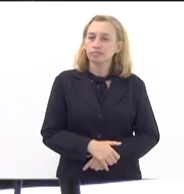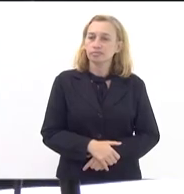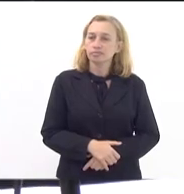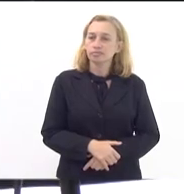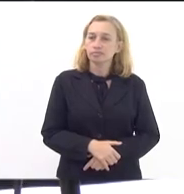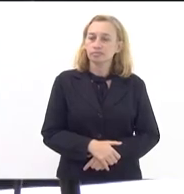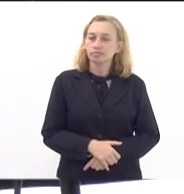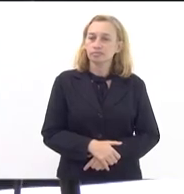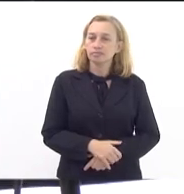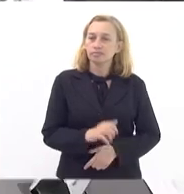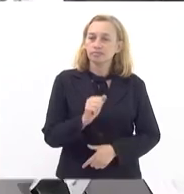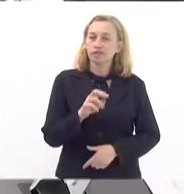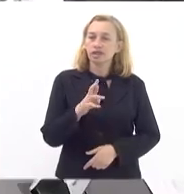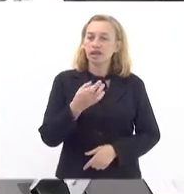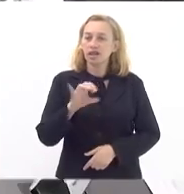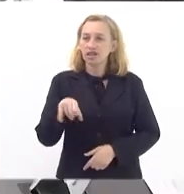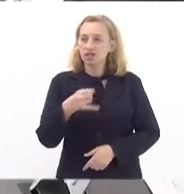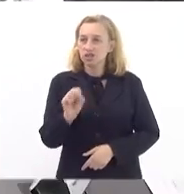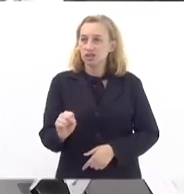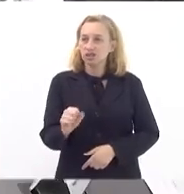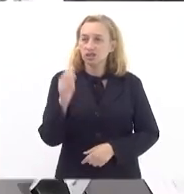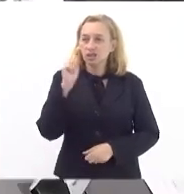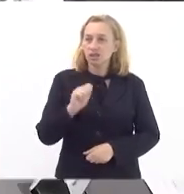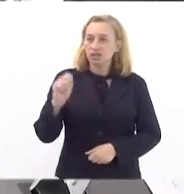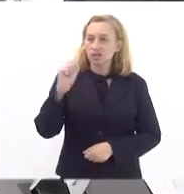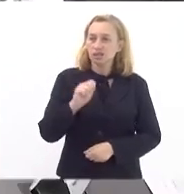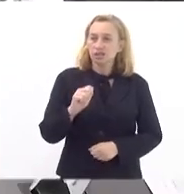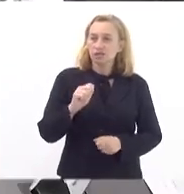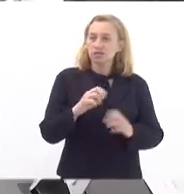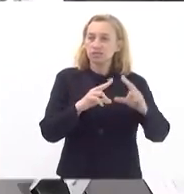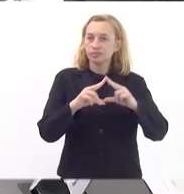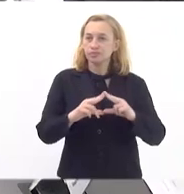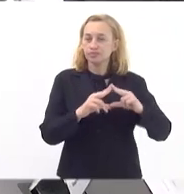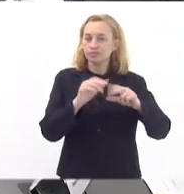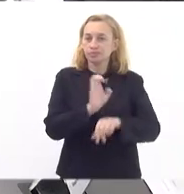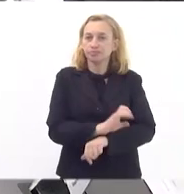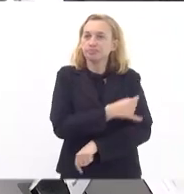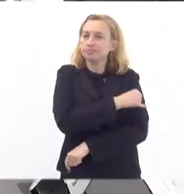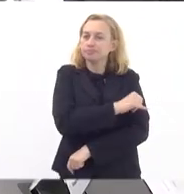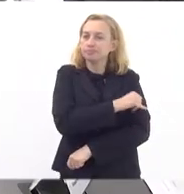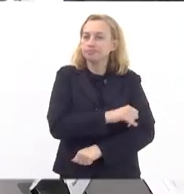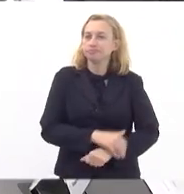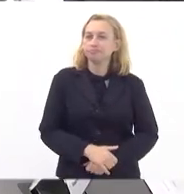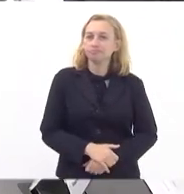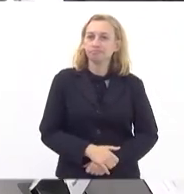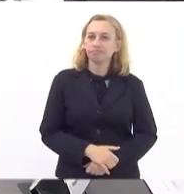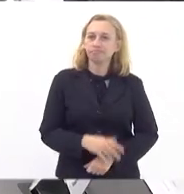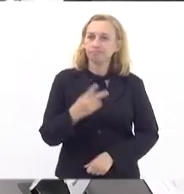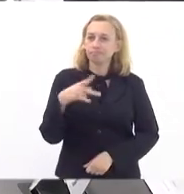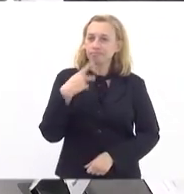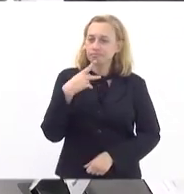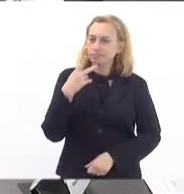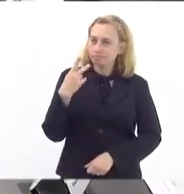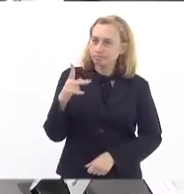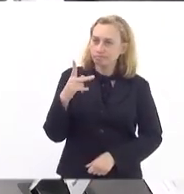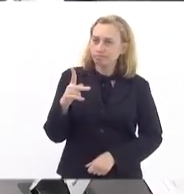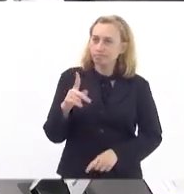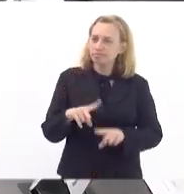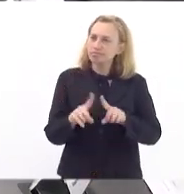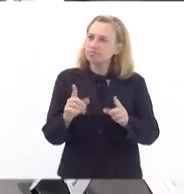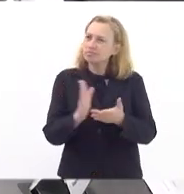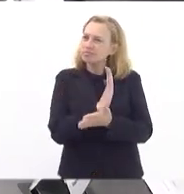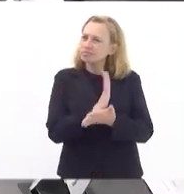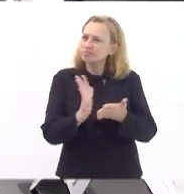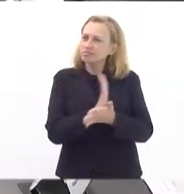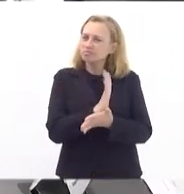áreas de associação de recicladores do Estado do Rio de Janeiro assim é porque a sua fala foi realmente Mas algumas coisas